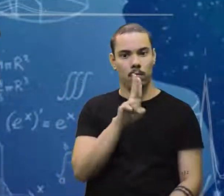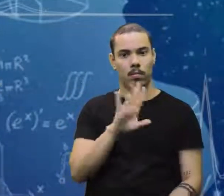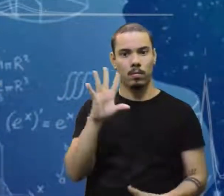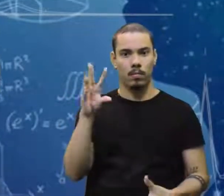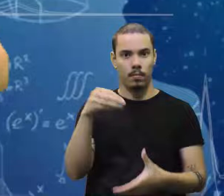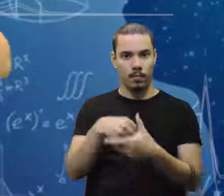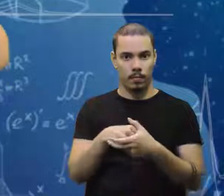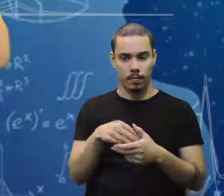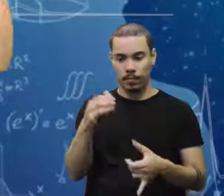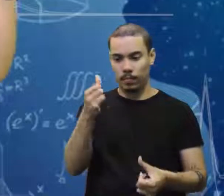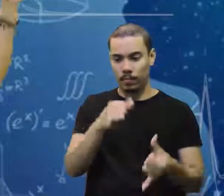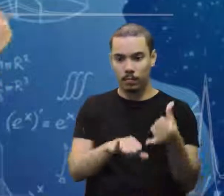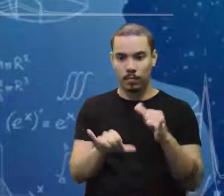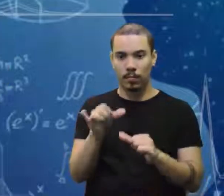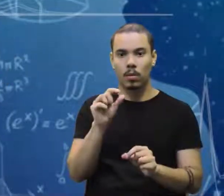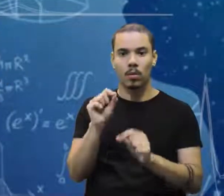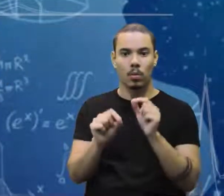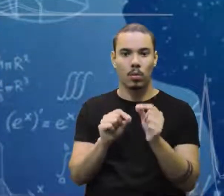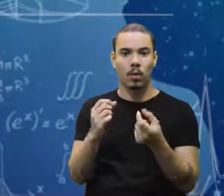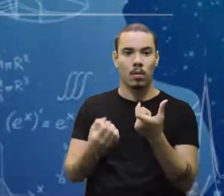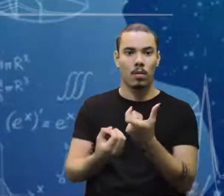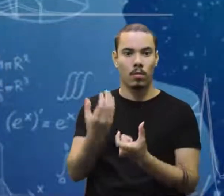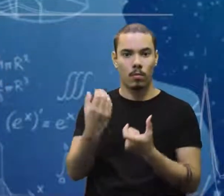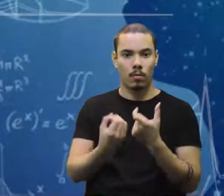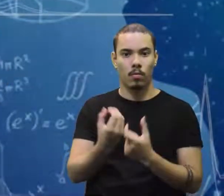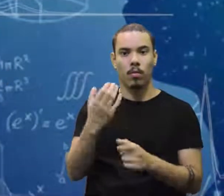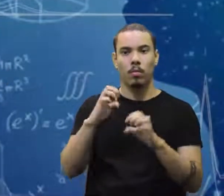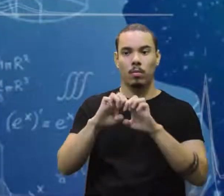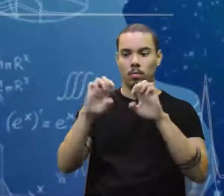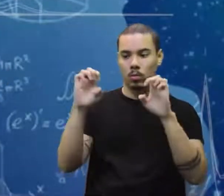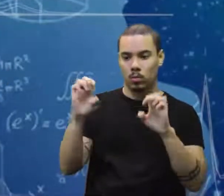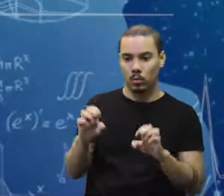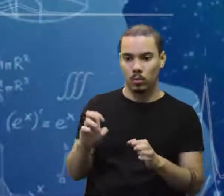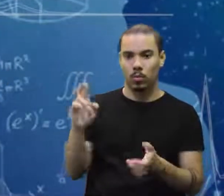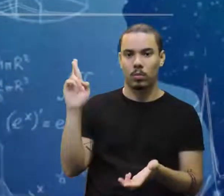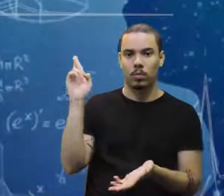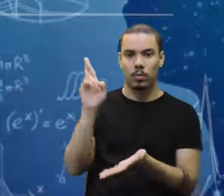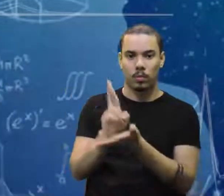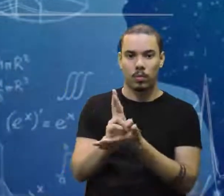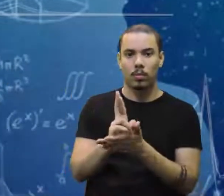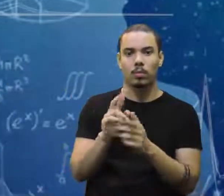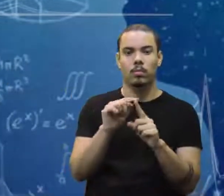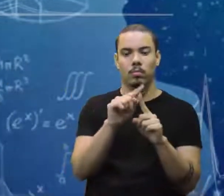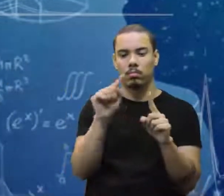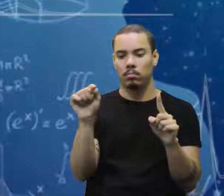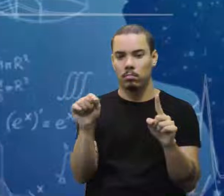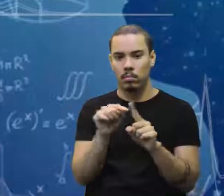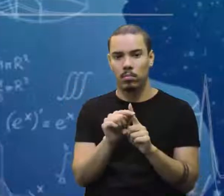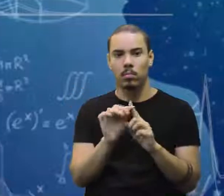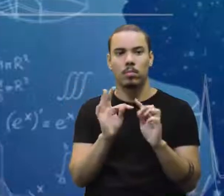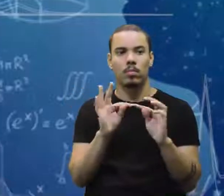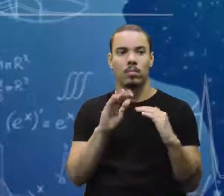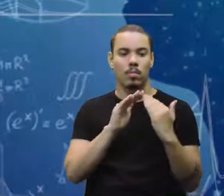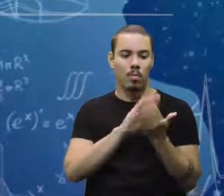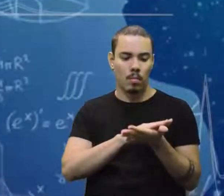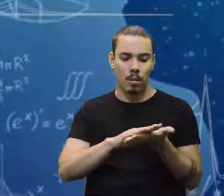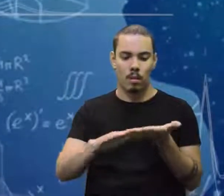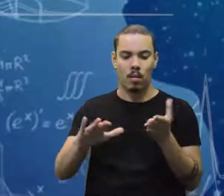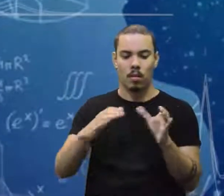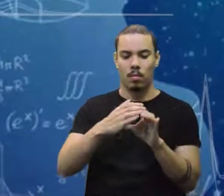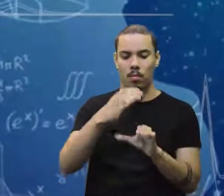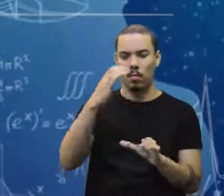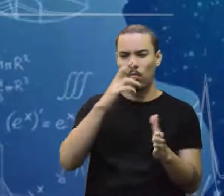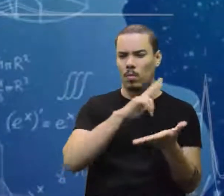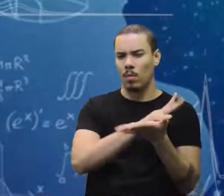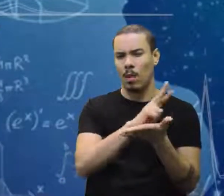química, né? Que são as fórmulas estruturais representadas em bastão, representada em estrutural plana. E aí você